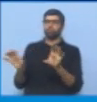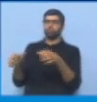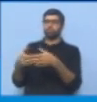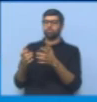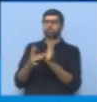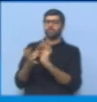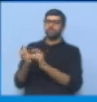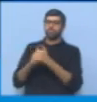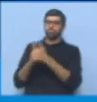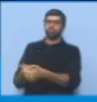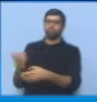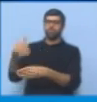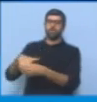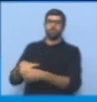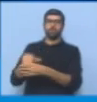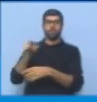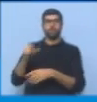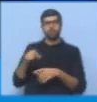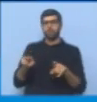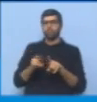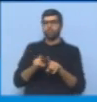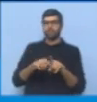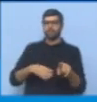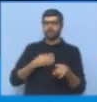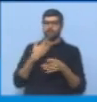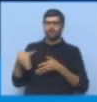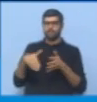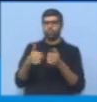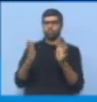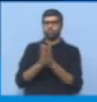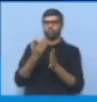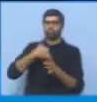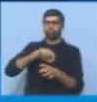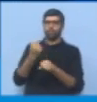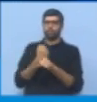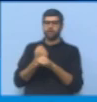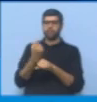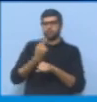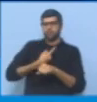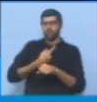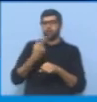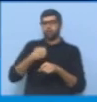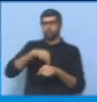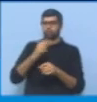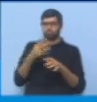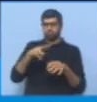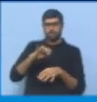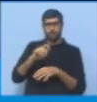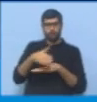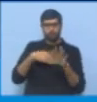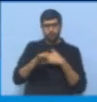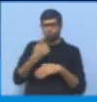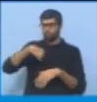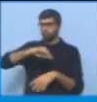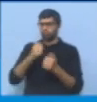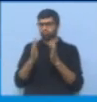Isto é simbólico da caminhada que toda a gente tem que fazer, que Maria, a mãe de Jesus, teve que fazer e que todos nós temos que fazer.